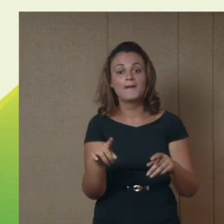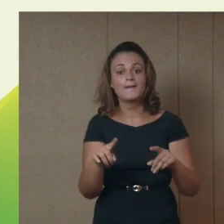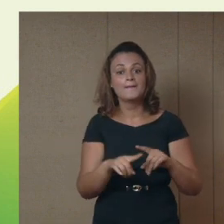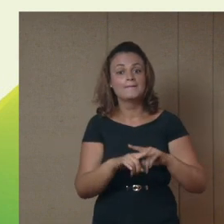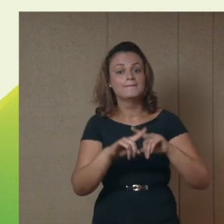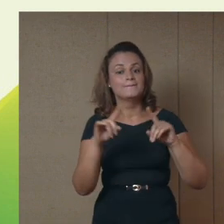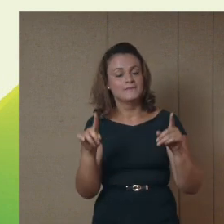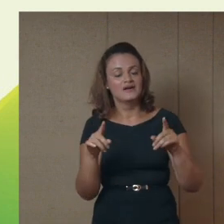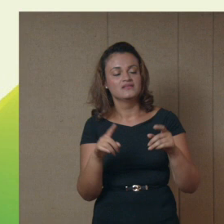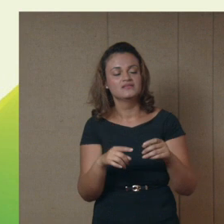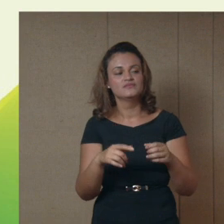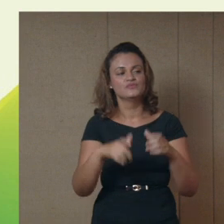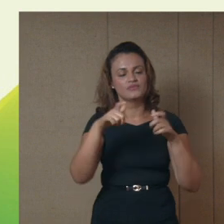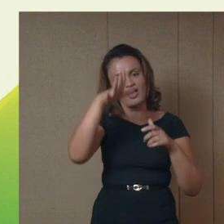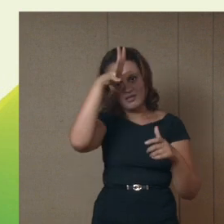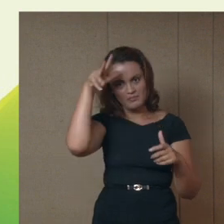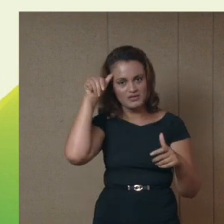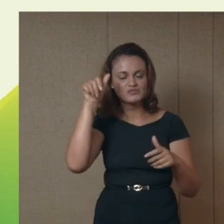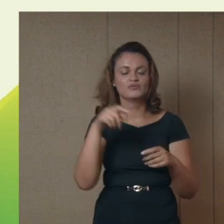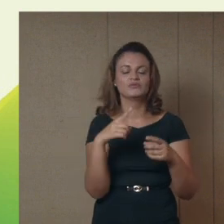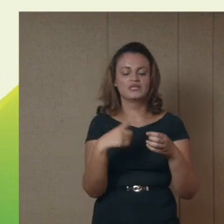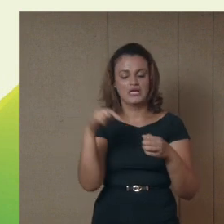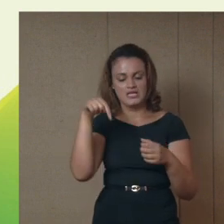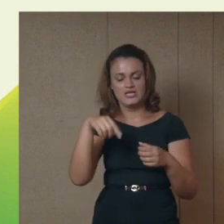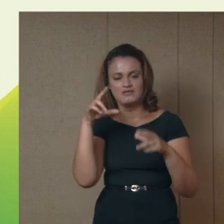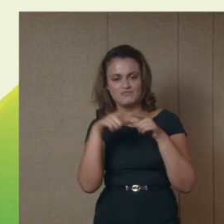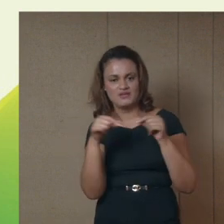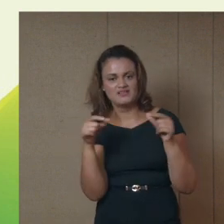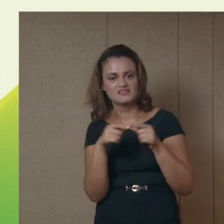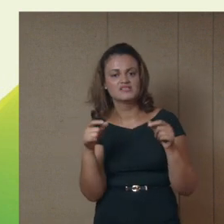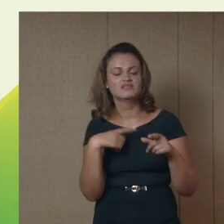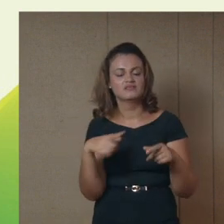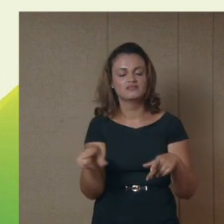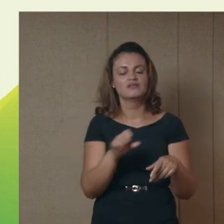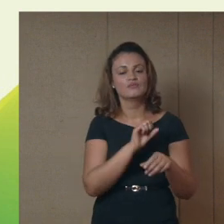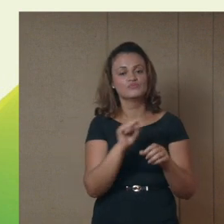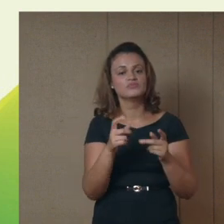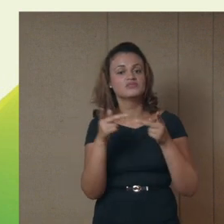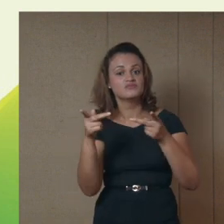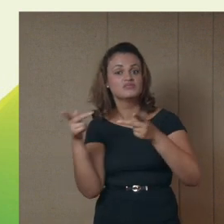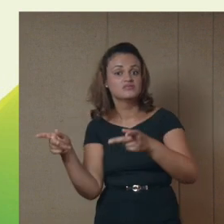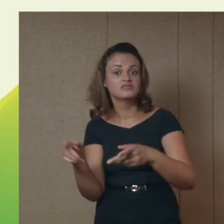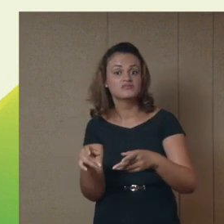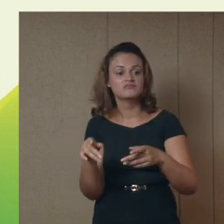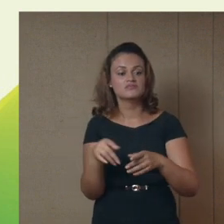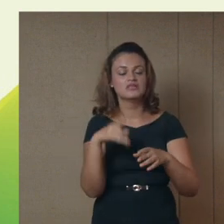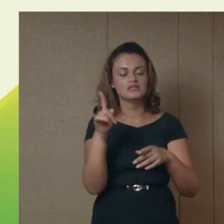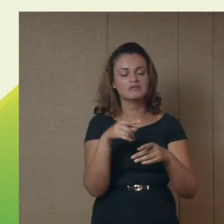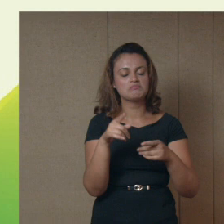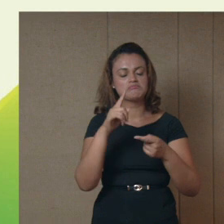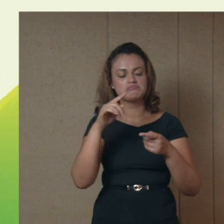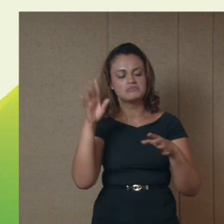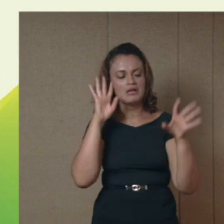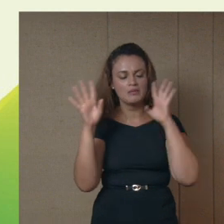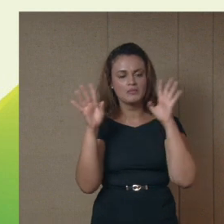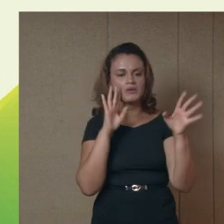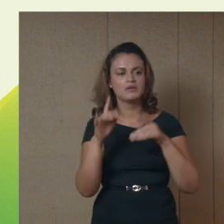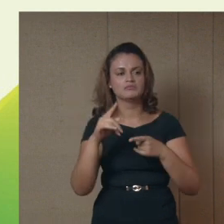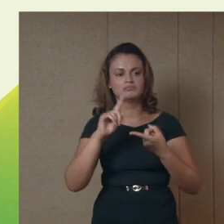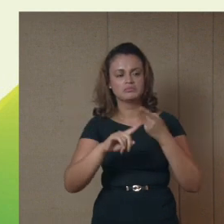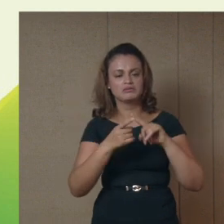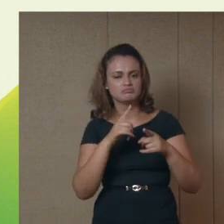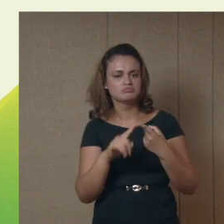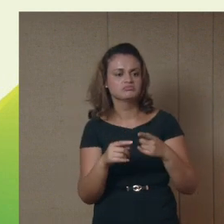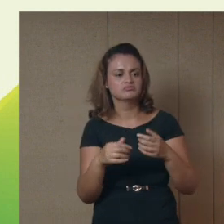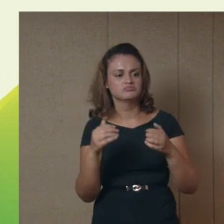para a região amazônica e do centro oeste as superintendências elaboraram os planos regionais de desenvolvimento e esse aqui são